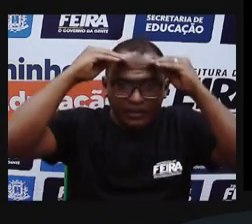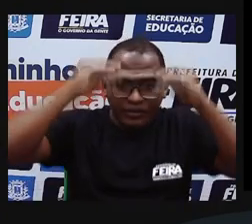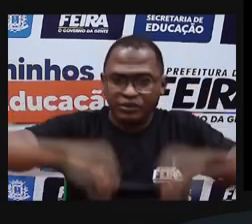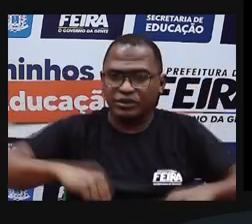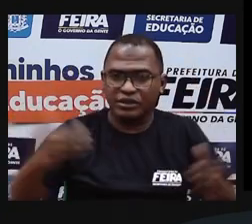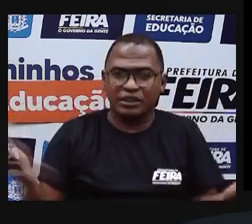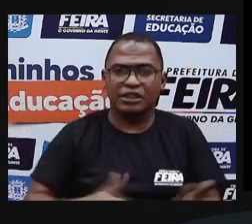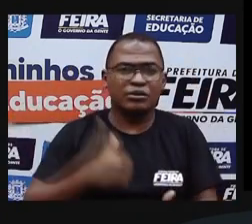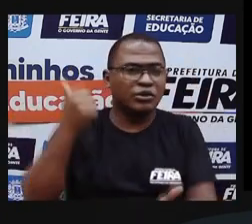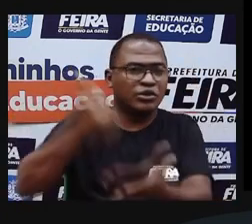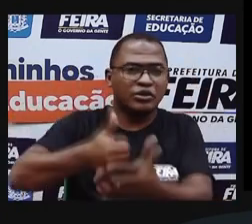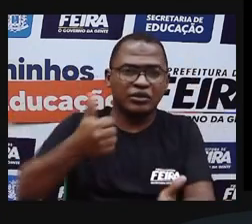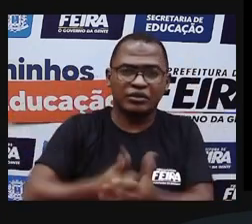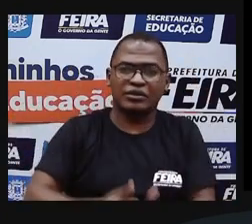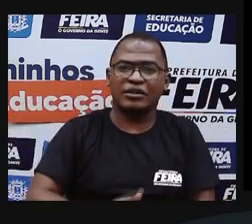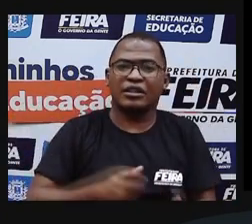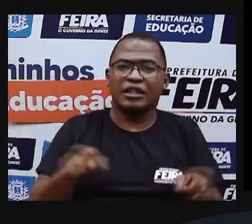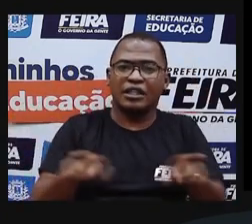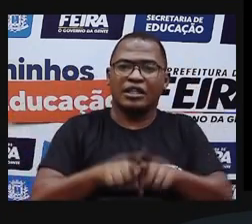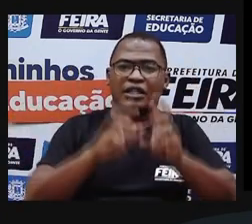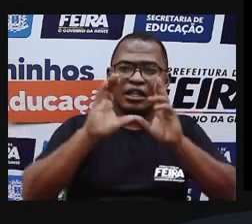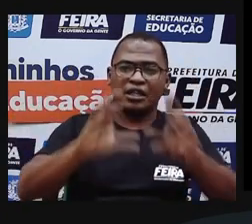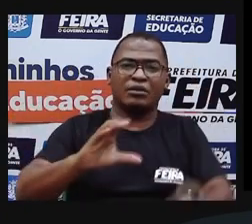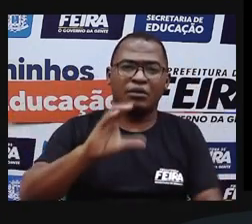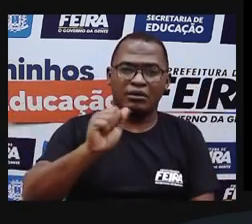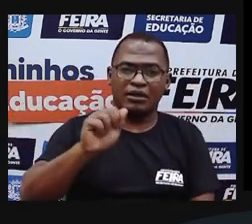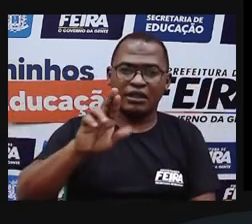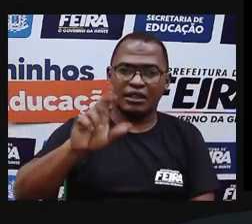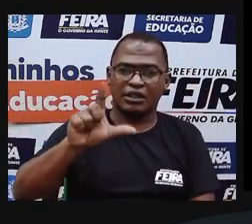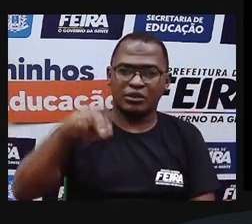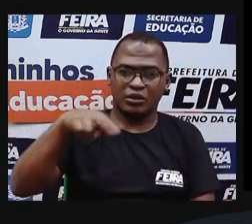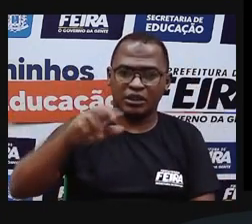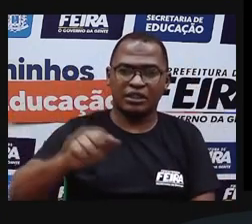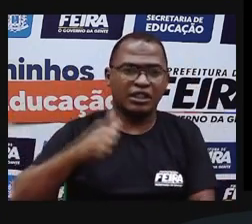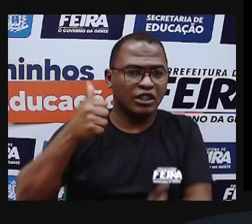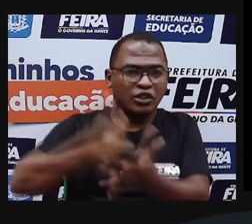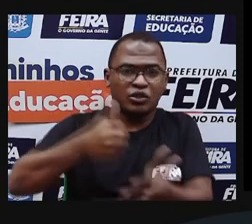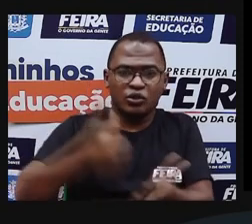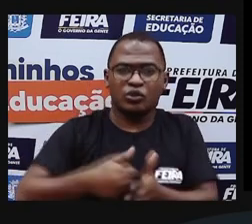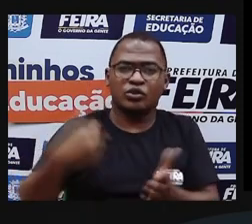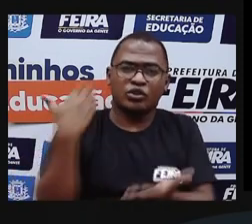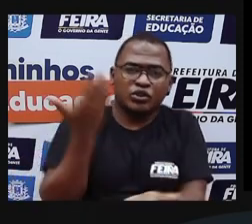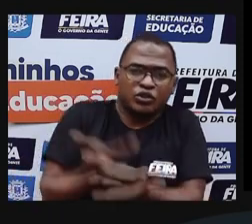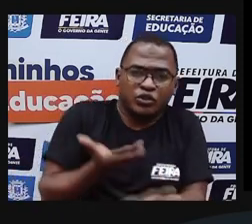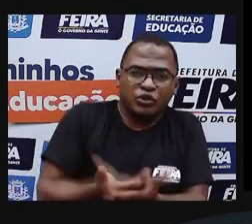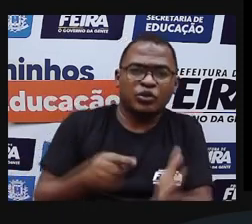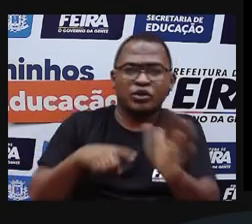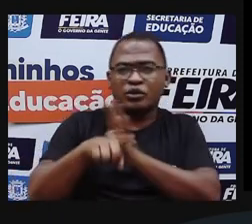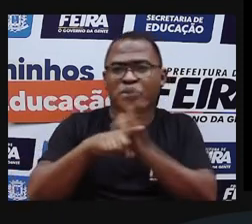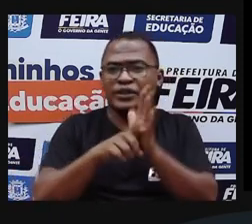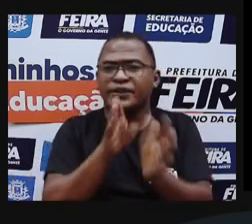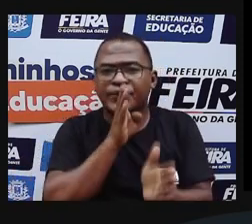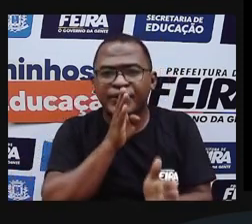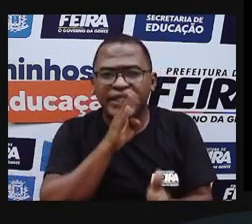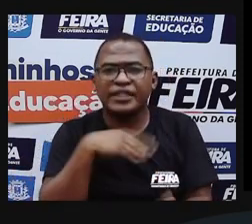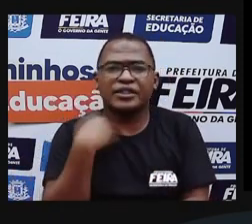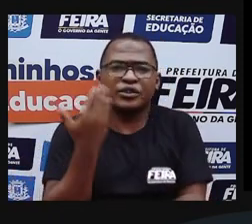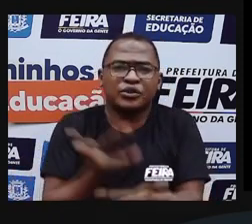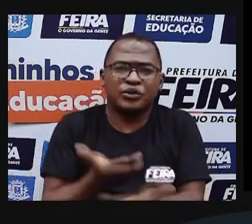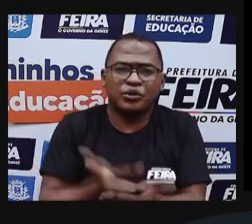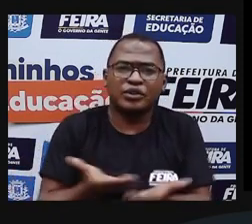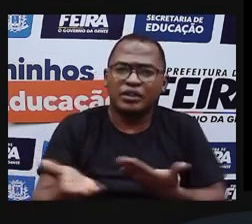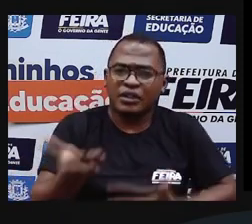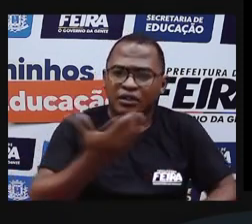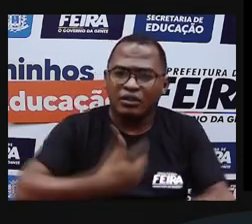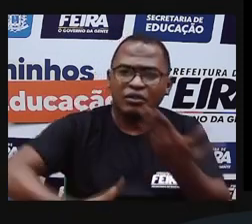história, assim como Carolina. Não desistam, continuem, e se conheçam, conheçam a história de vocês, procurem saber, conversem com